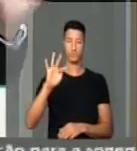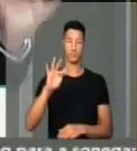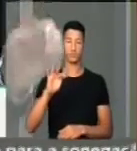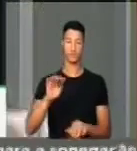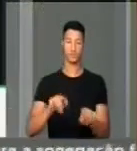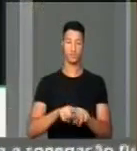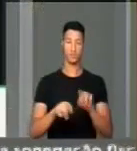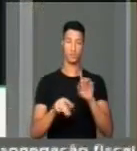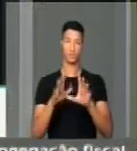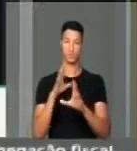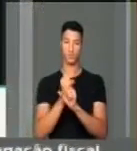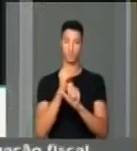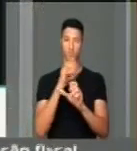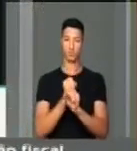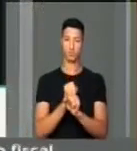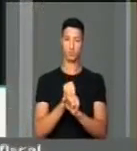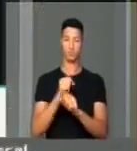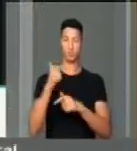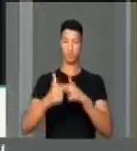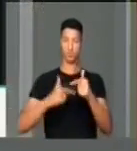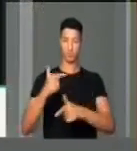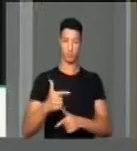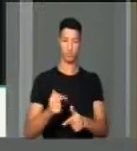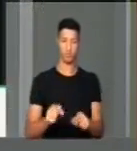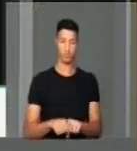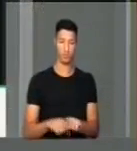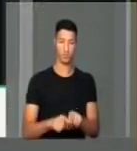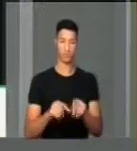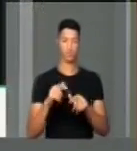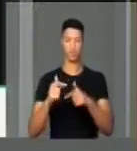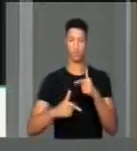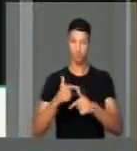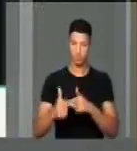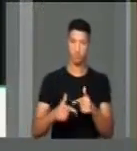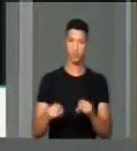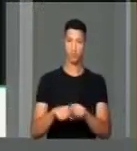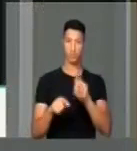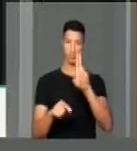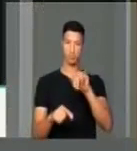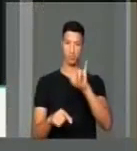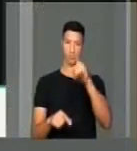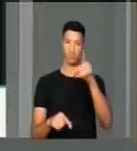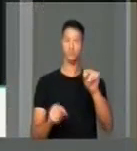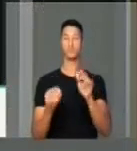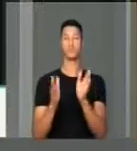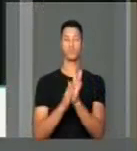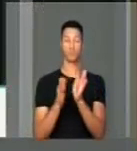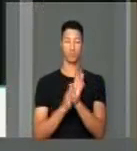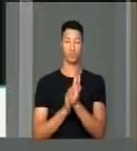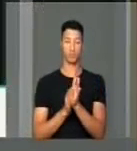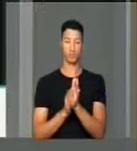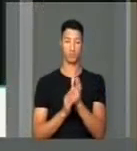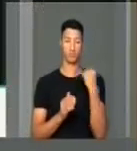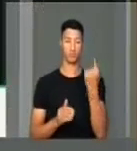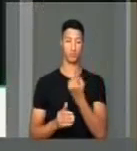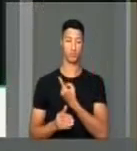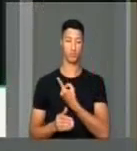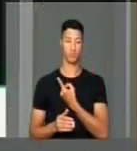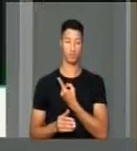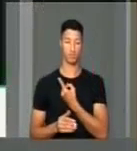Federal, Tribunal de Contas do Trabalho e Tribunal de Contas da União. Então, parabéns à